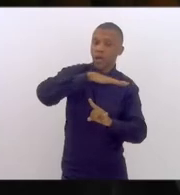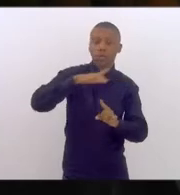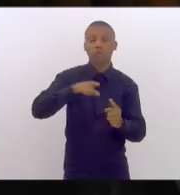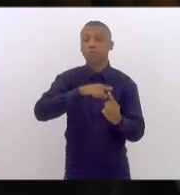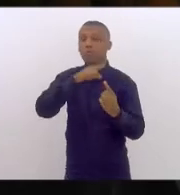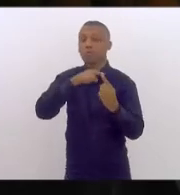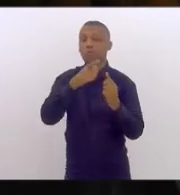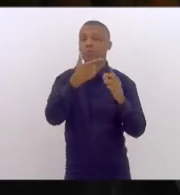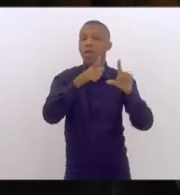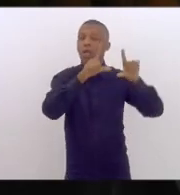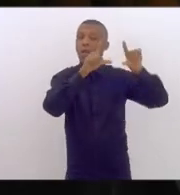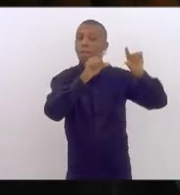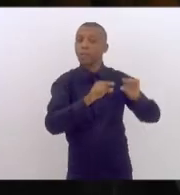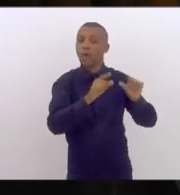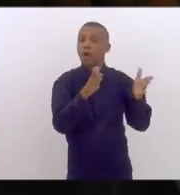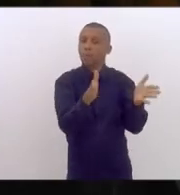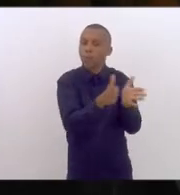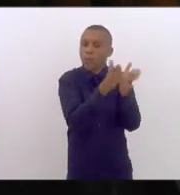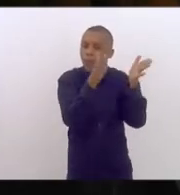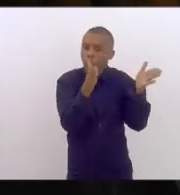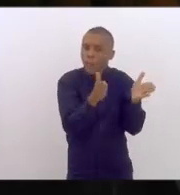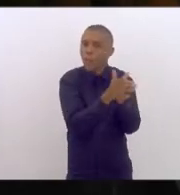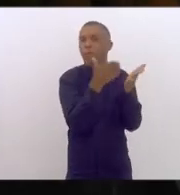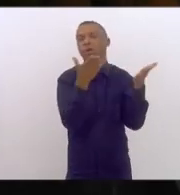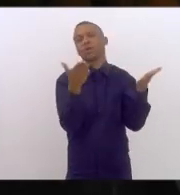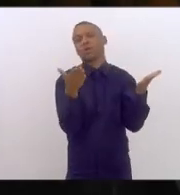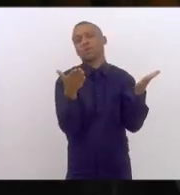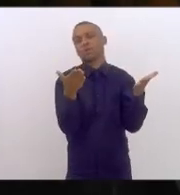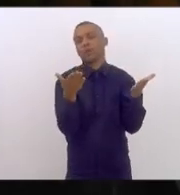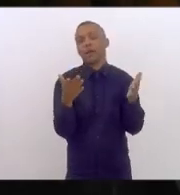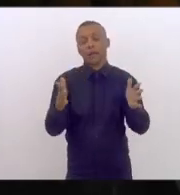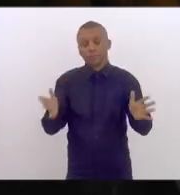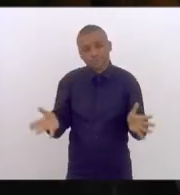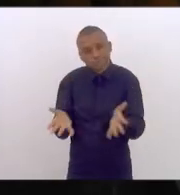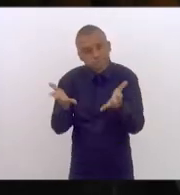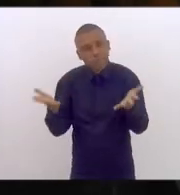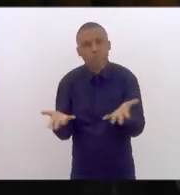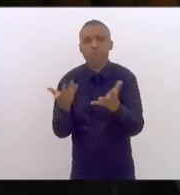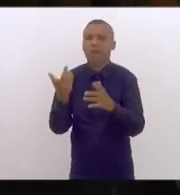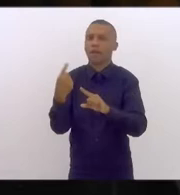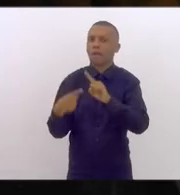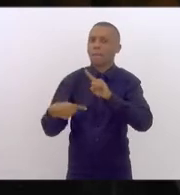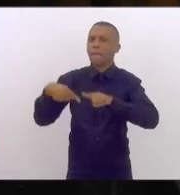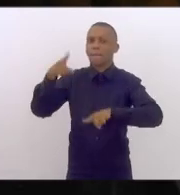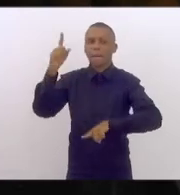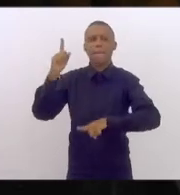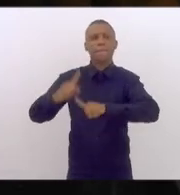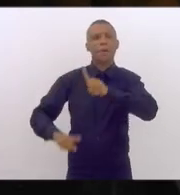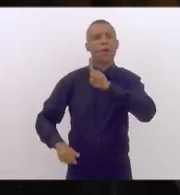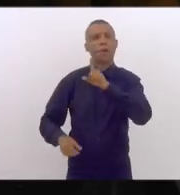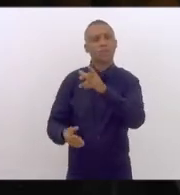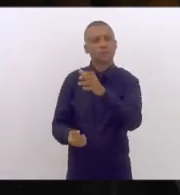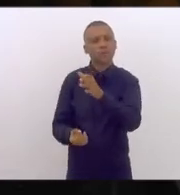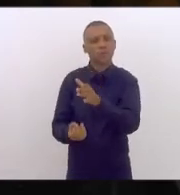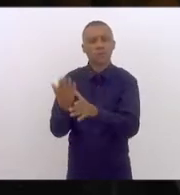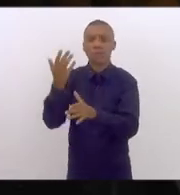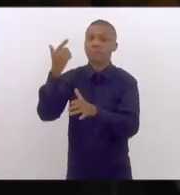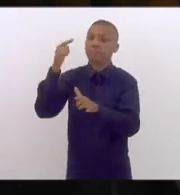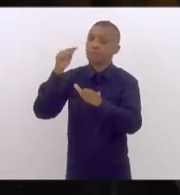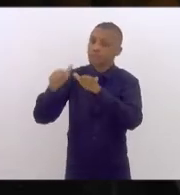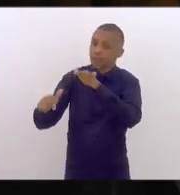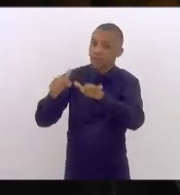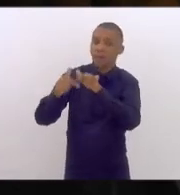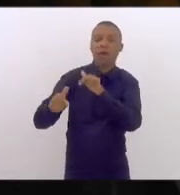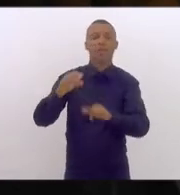pobreza e a miséria e promover o desenvolvimento com geração de emprego e renda